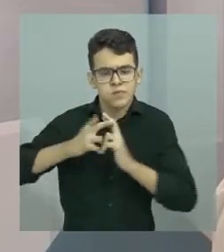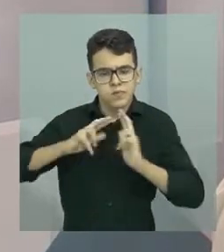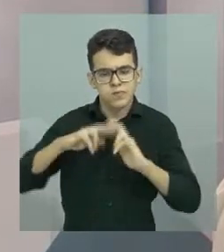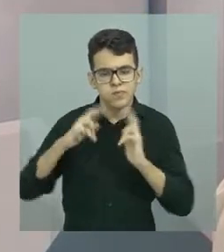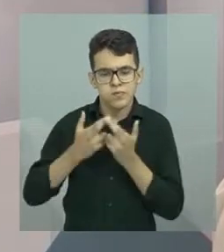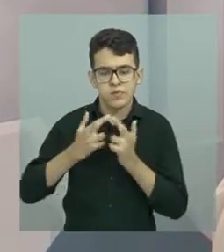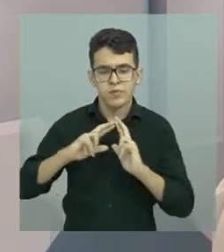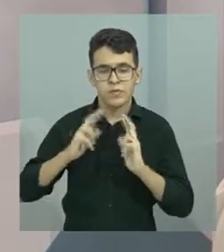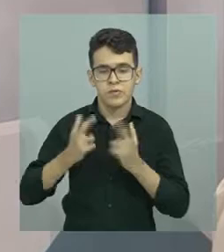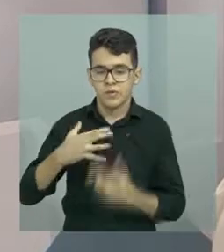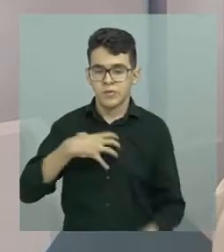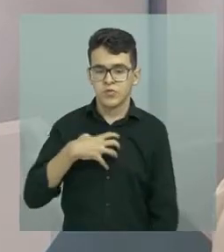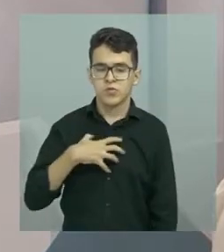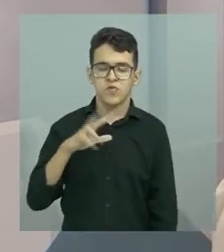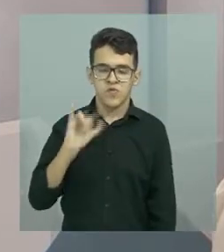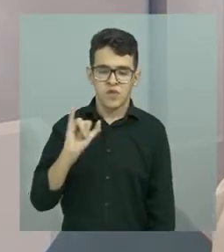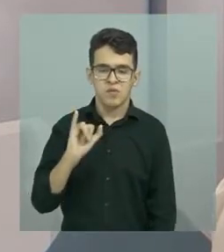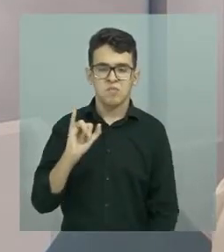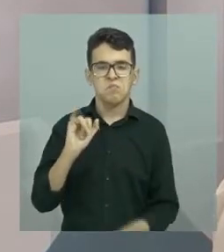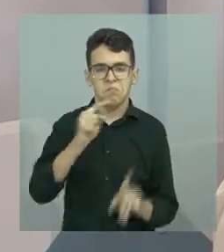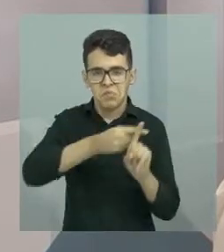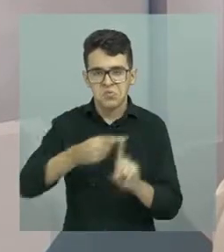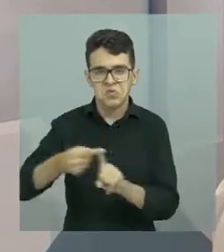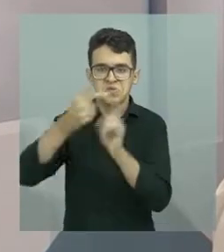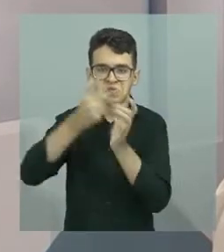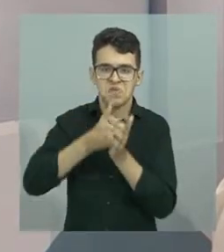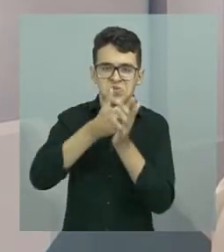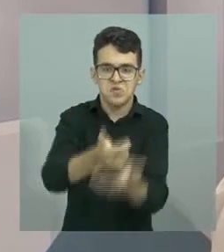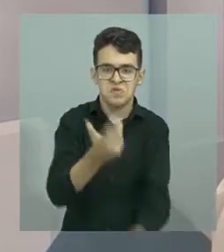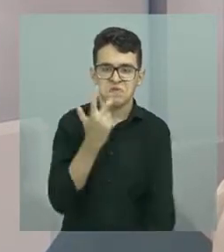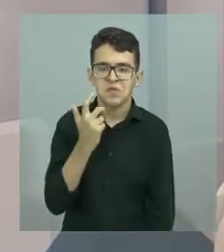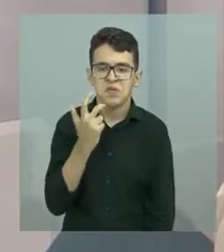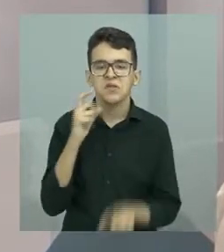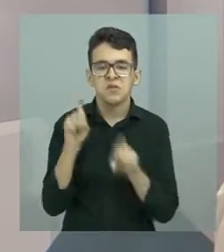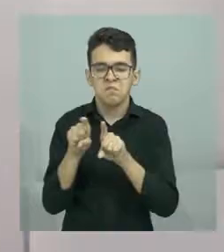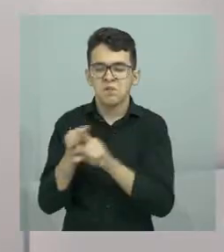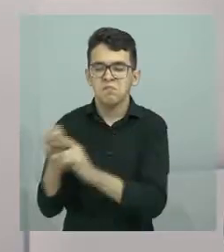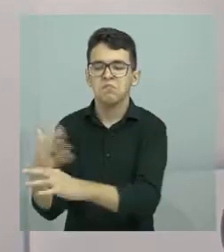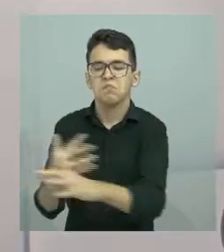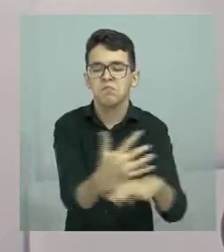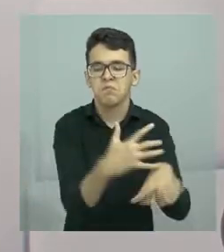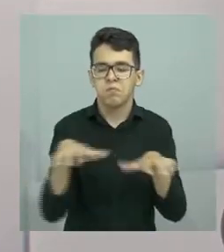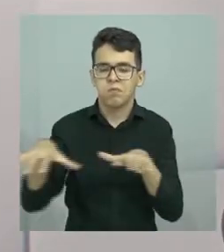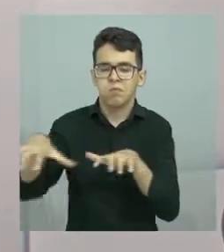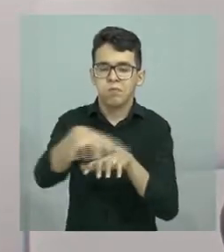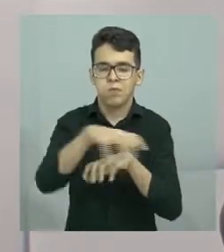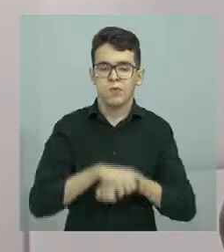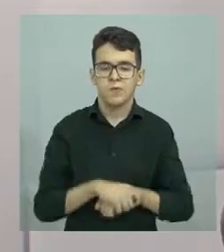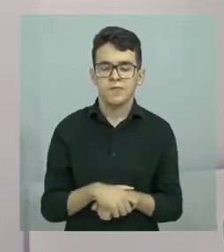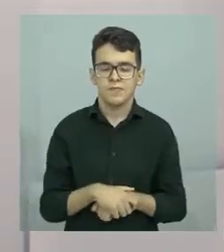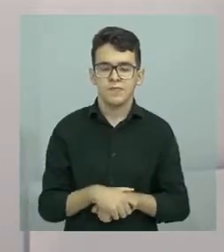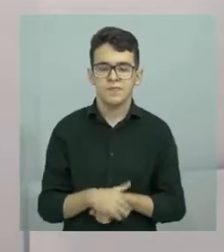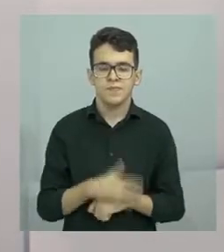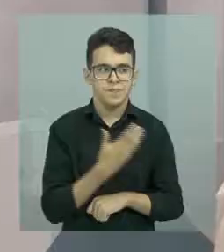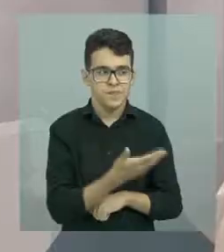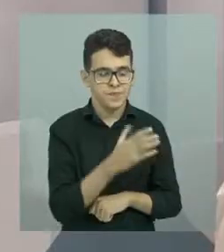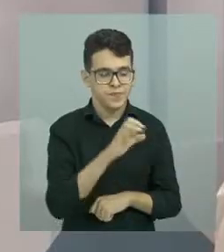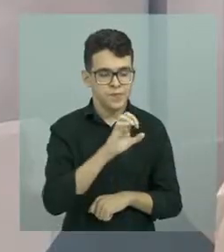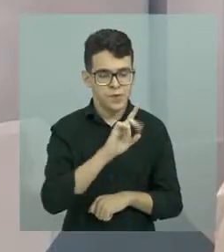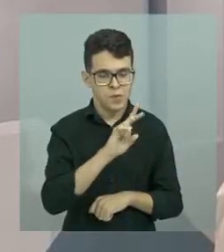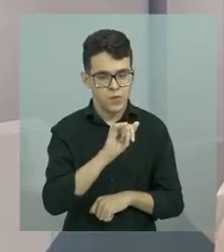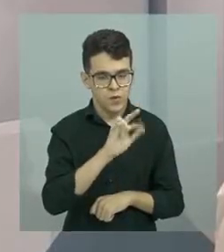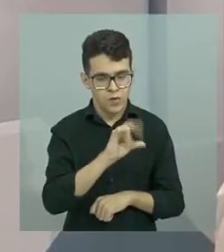dar boa contribuição para Fortaleza e os demais municípios aqui da nossa região. Muito bem, com certeza. Eduardo Neto,